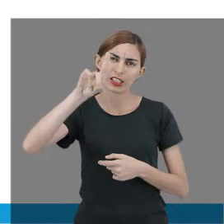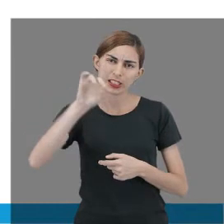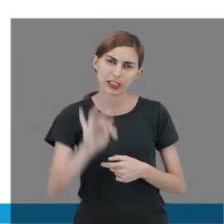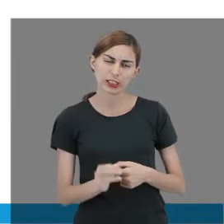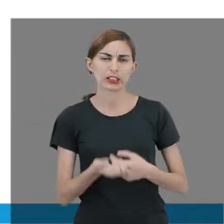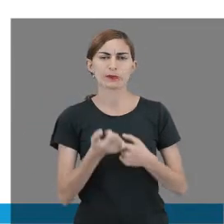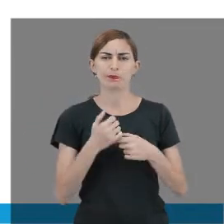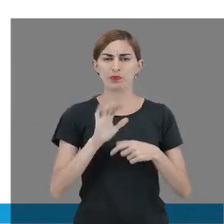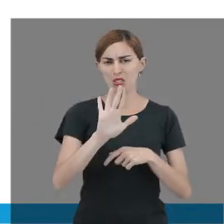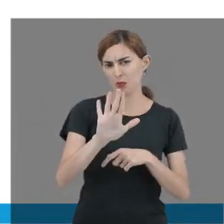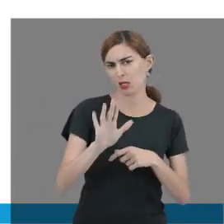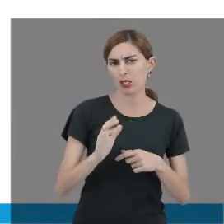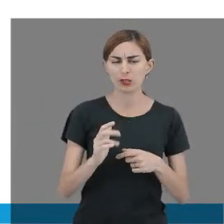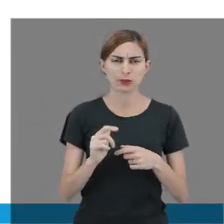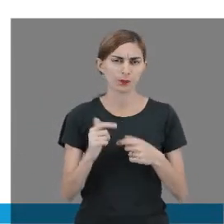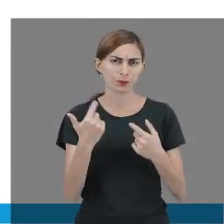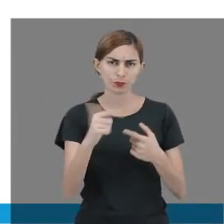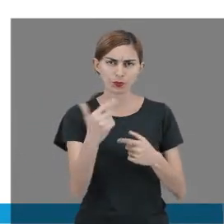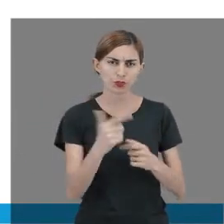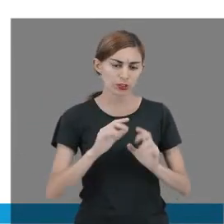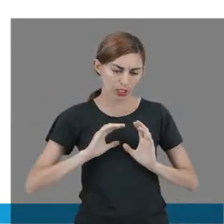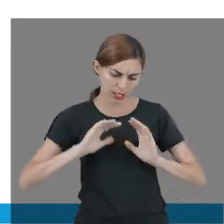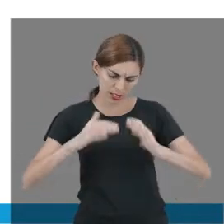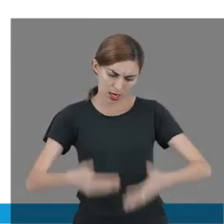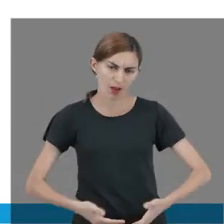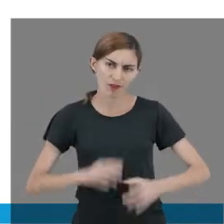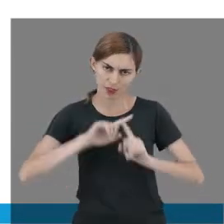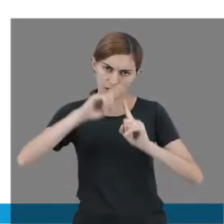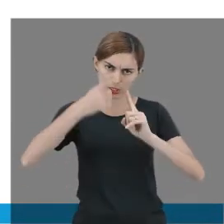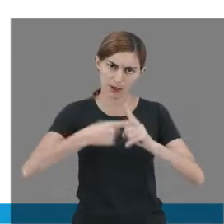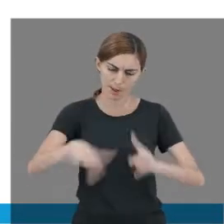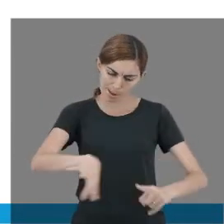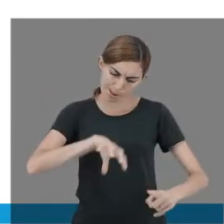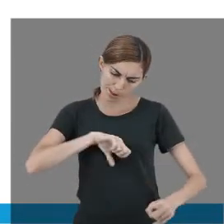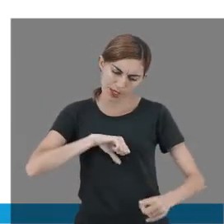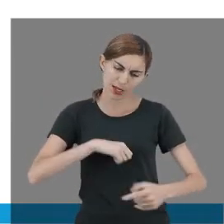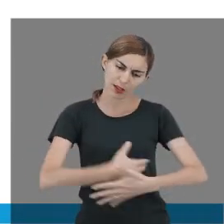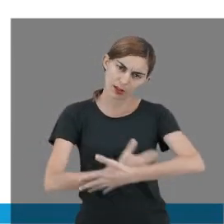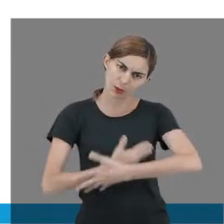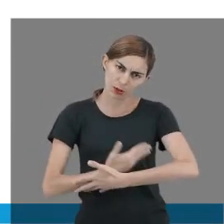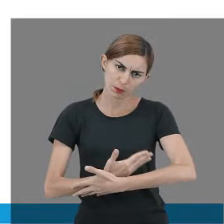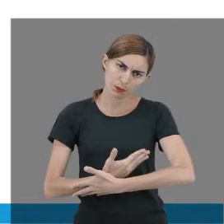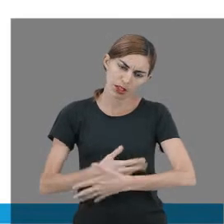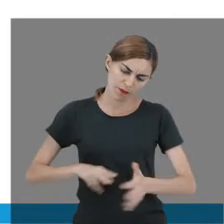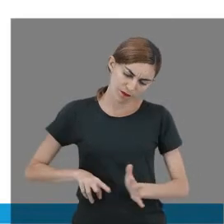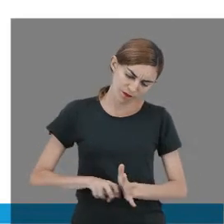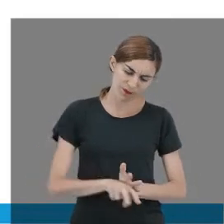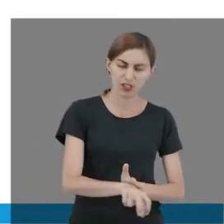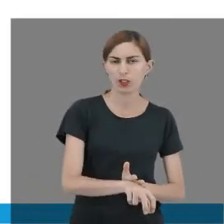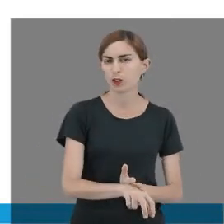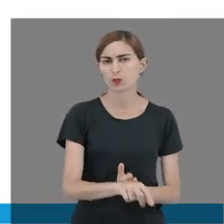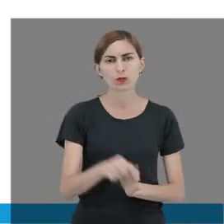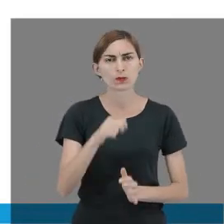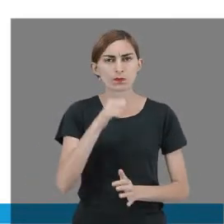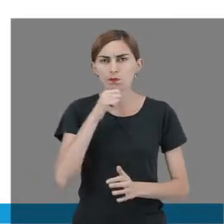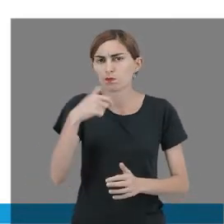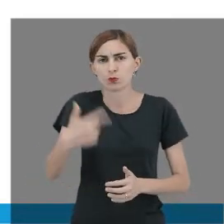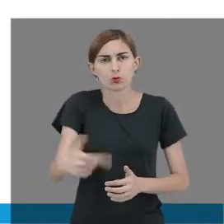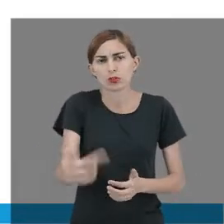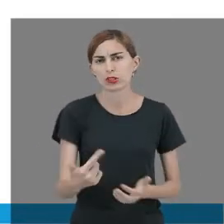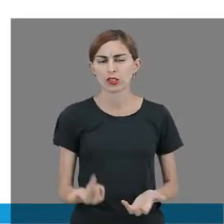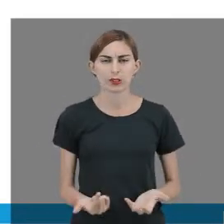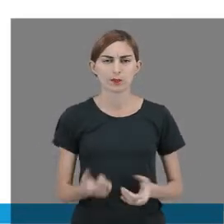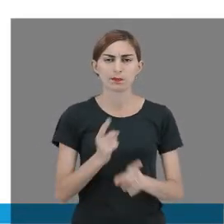comprometimento de grávidas poderem passar para o feto ou esse vírus poder estar relacionado com algum tipo de